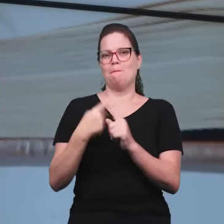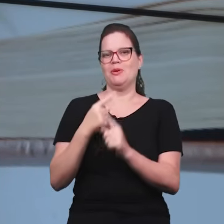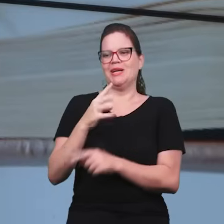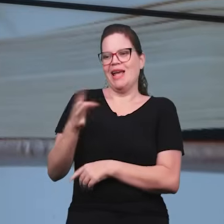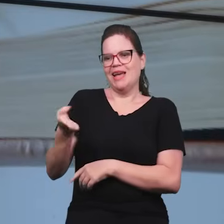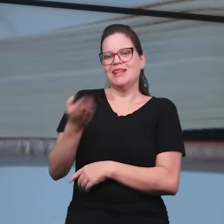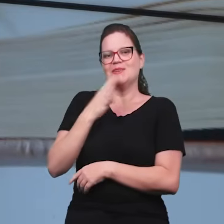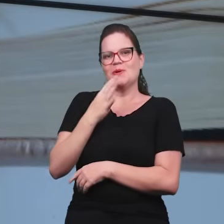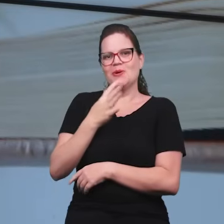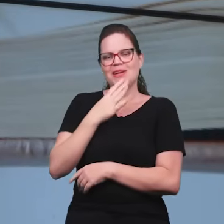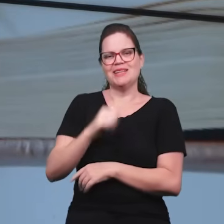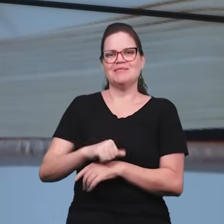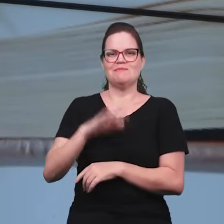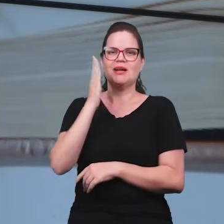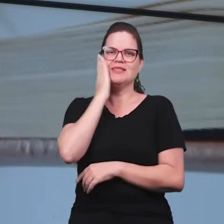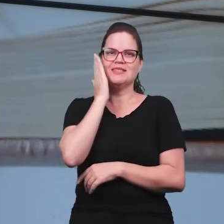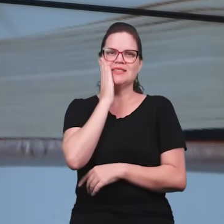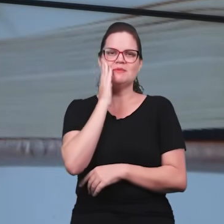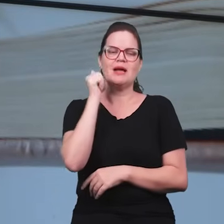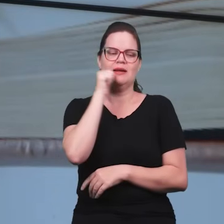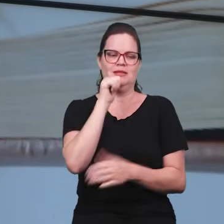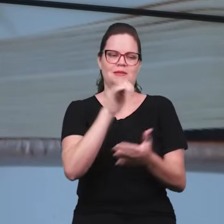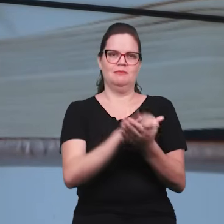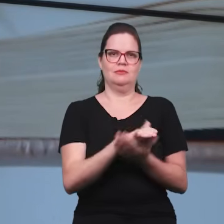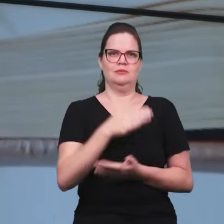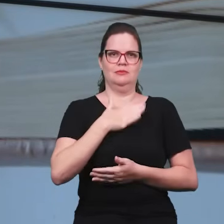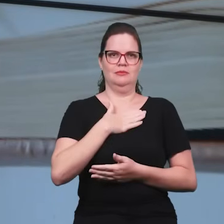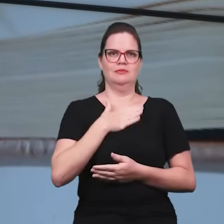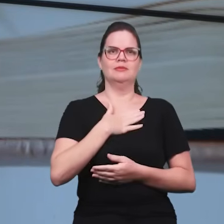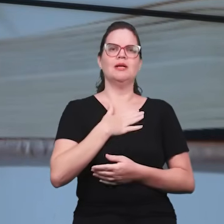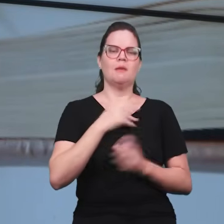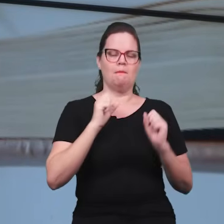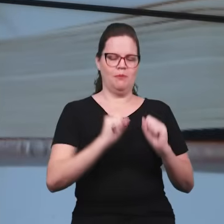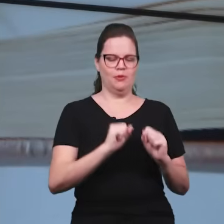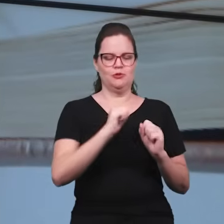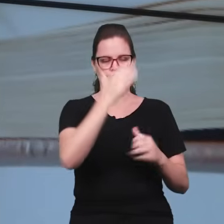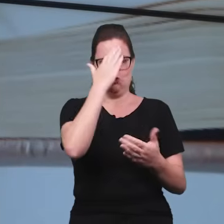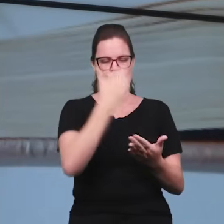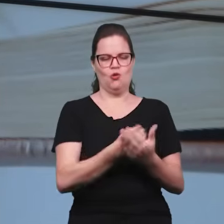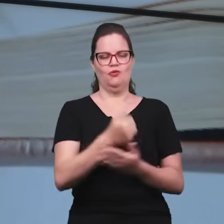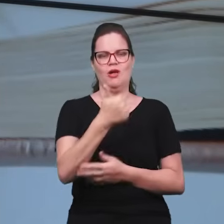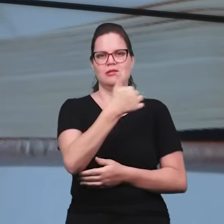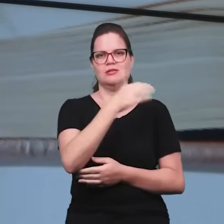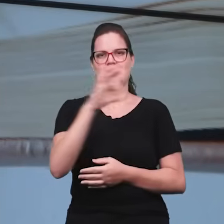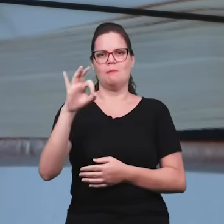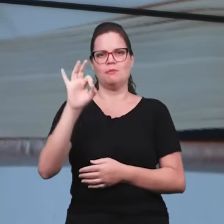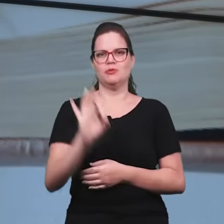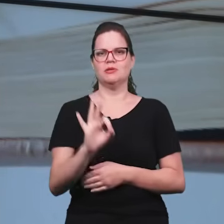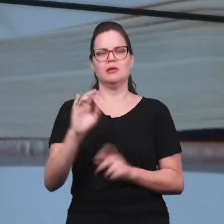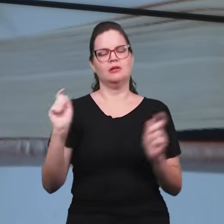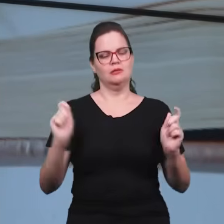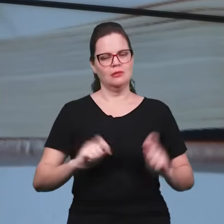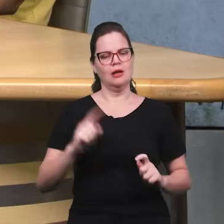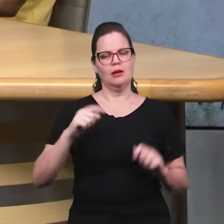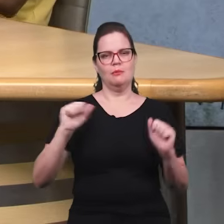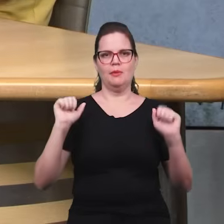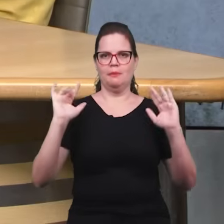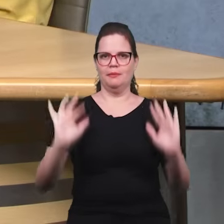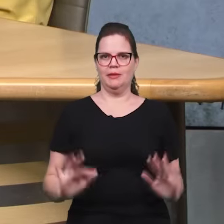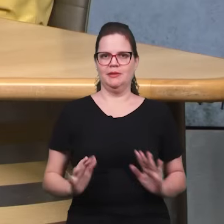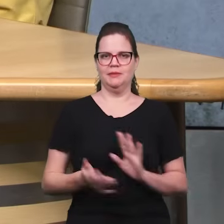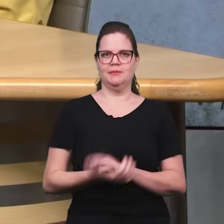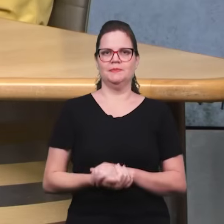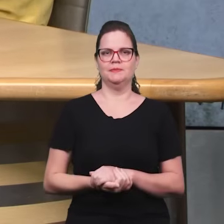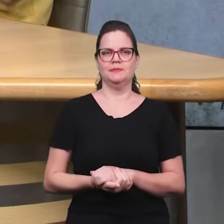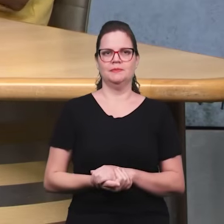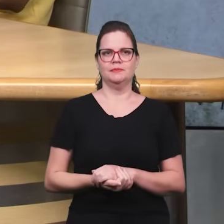a esposa, saber, não, a minha esposa, eu posso confiar plenamente nela, né? Isso é uma bênção para nós. É uma